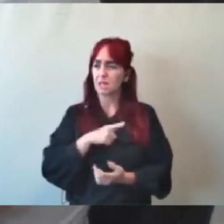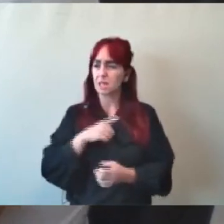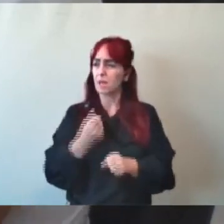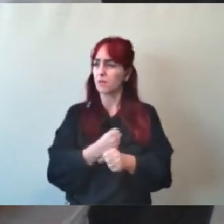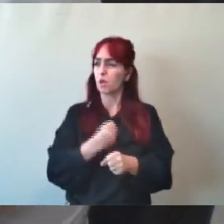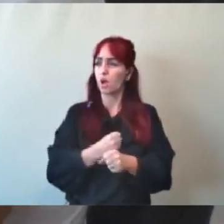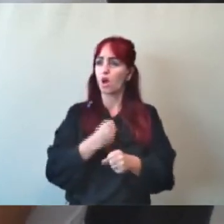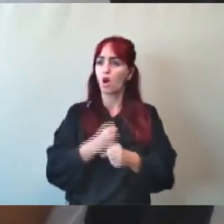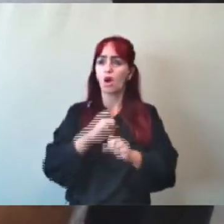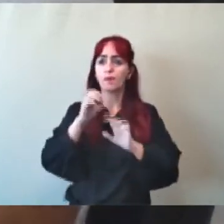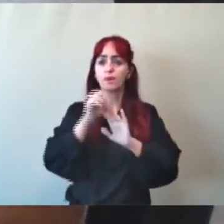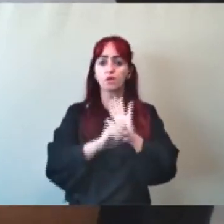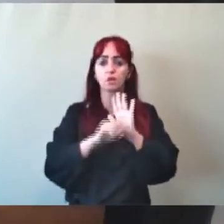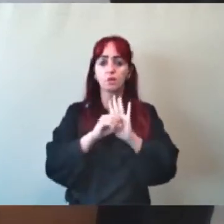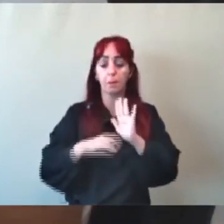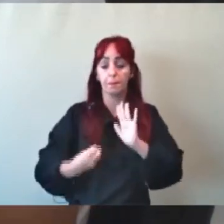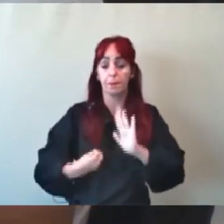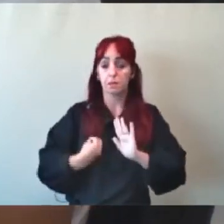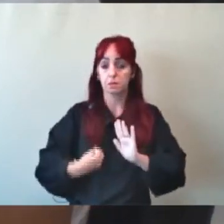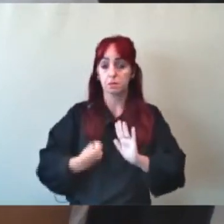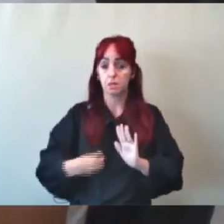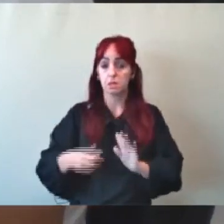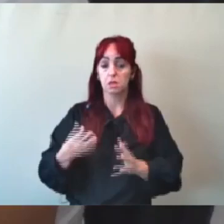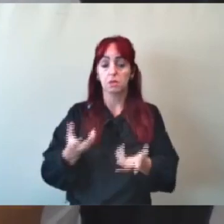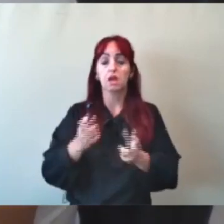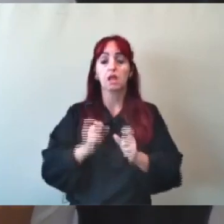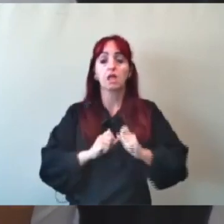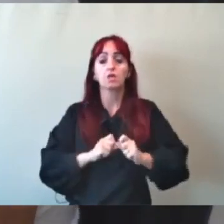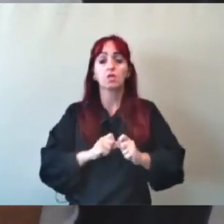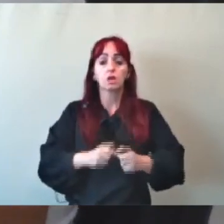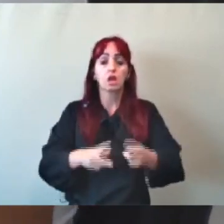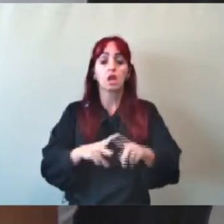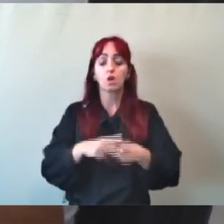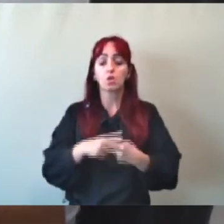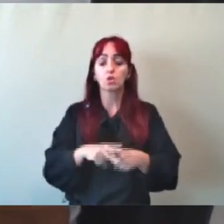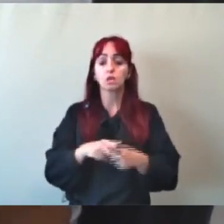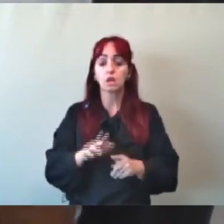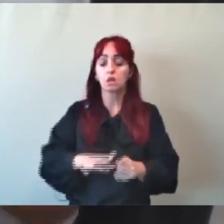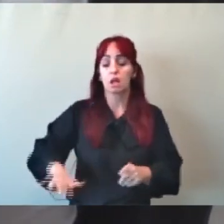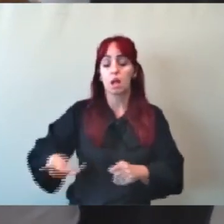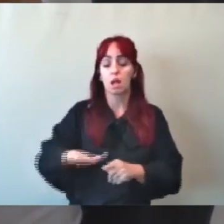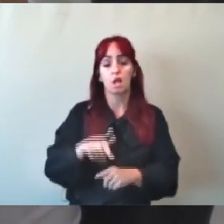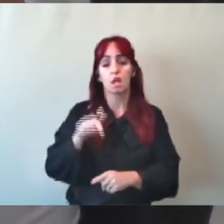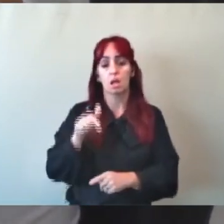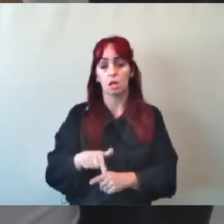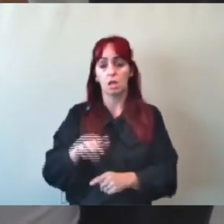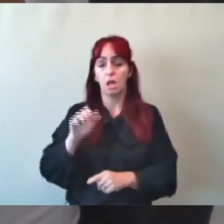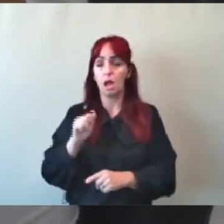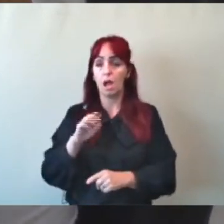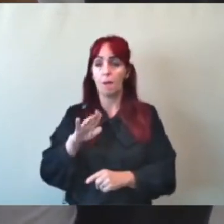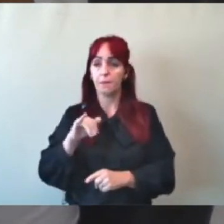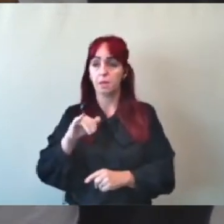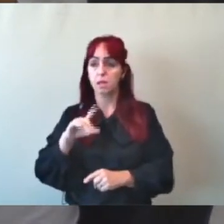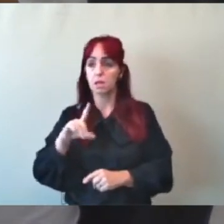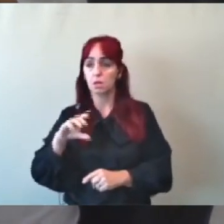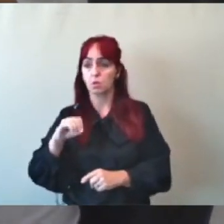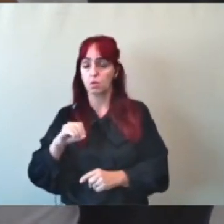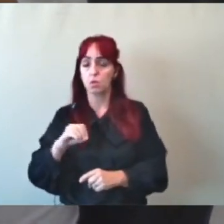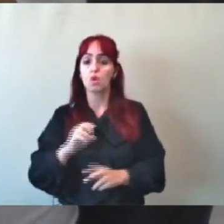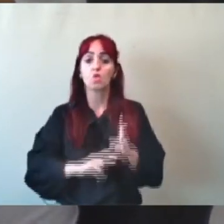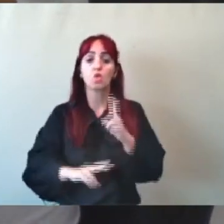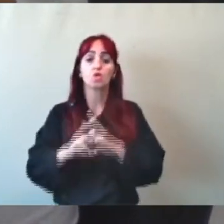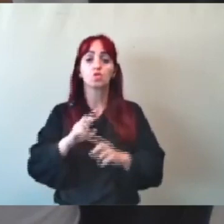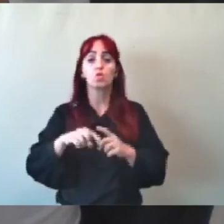foi o conserto daquela parte ali, entendeu? A Bino Machado continua depois da BR, ela começa do outro lado da